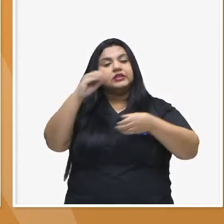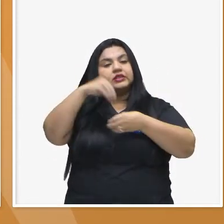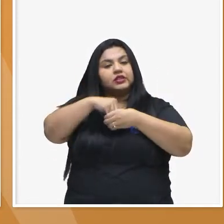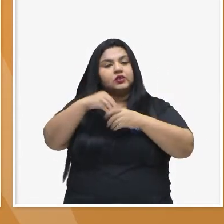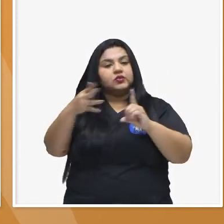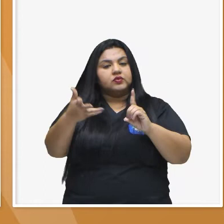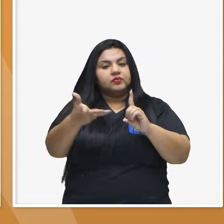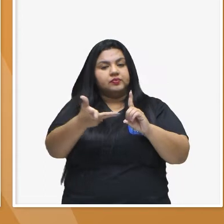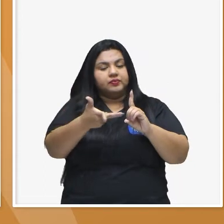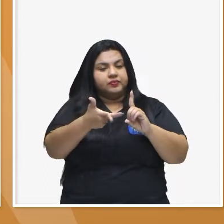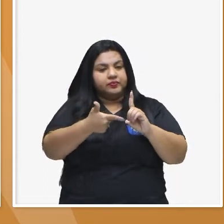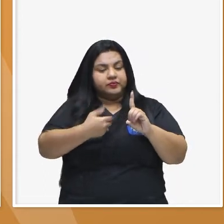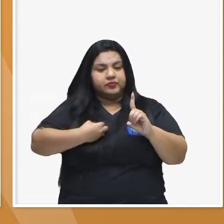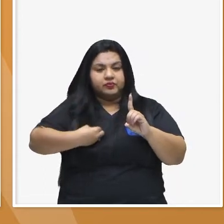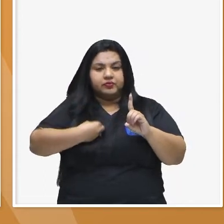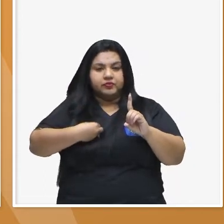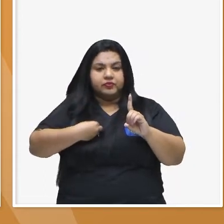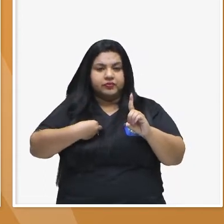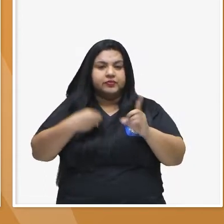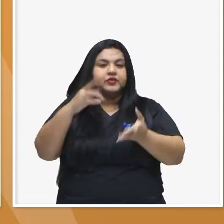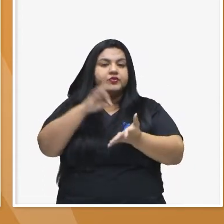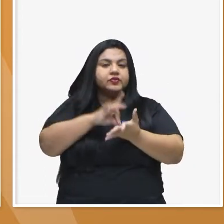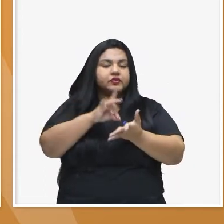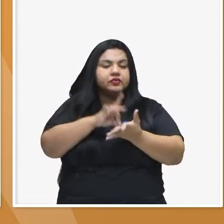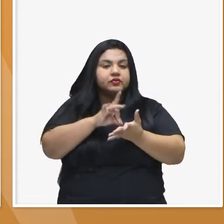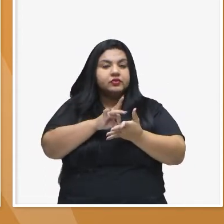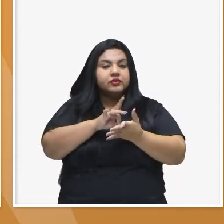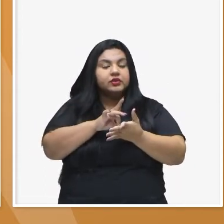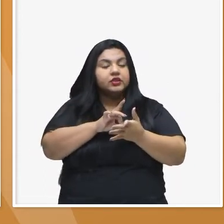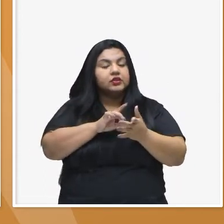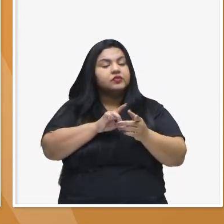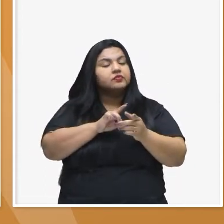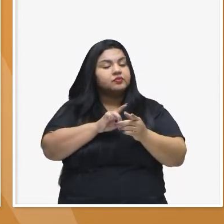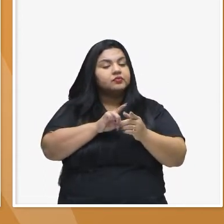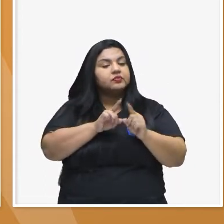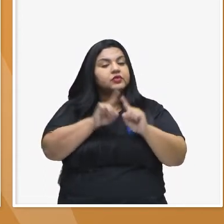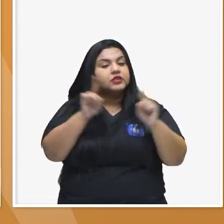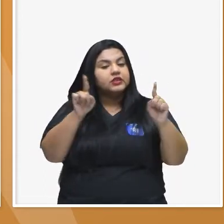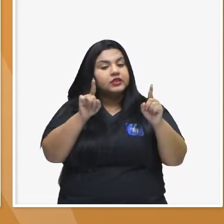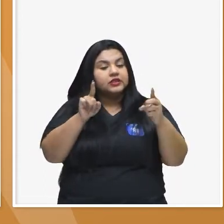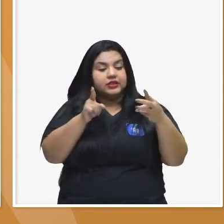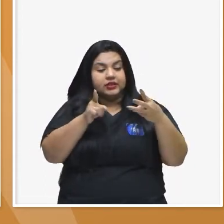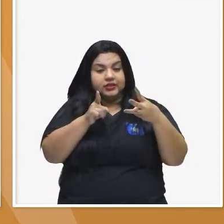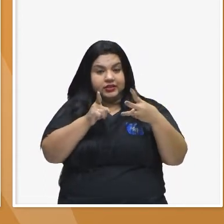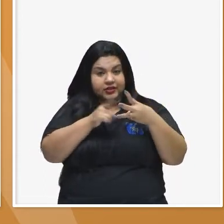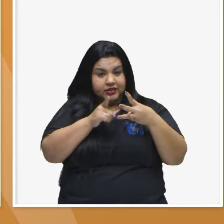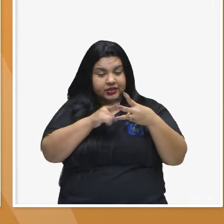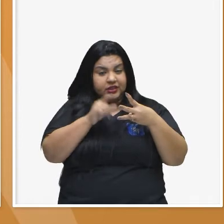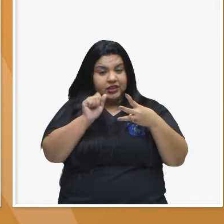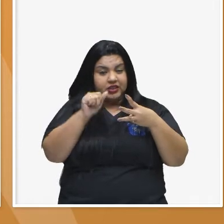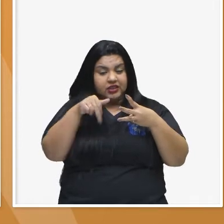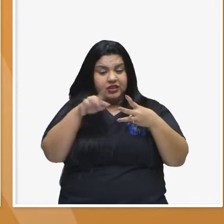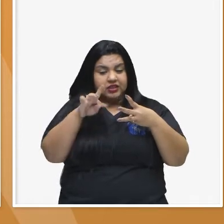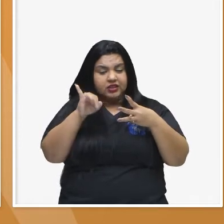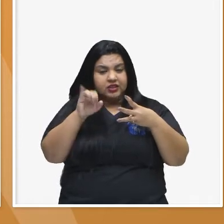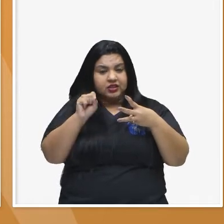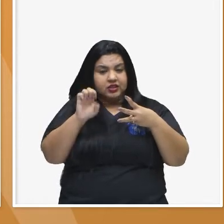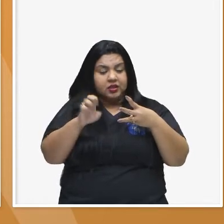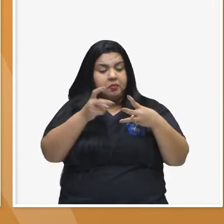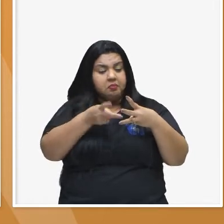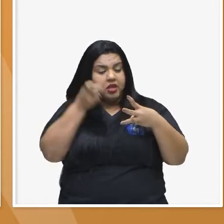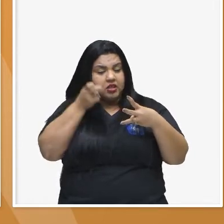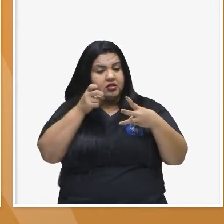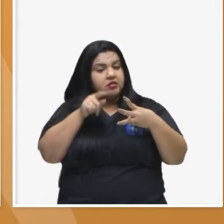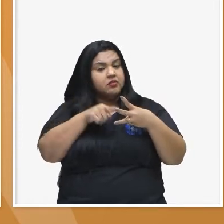vida, a afirmação é que ele é o dono do escravo. Mas só que nas suas antíteses, nas suas contradições, ele percebe